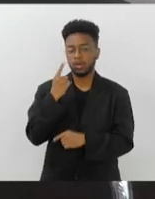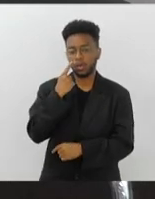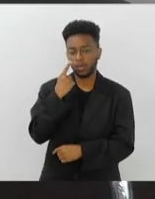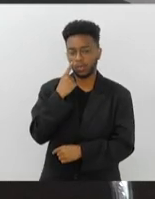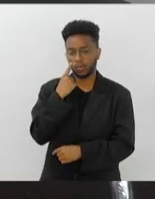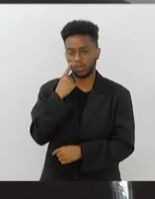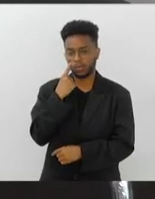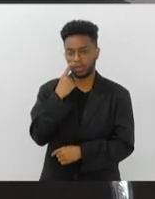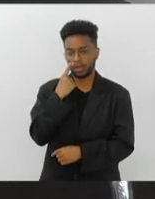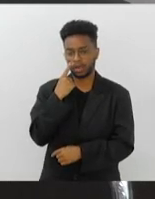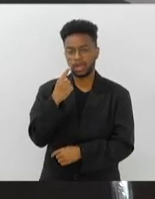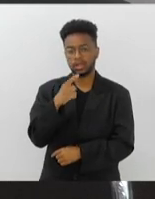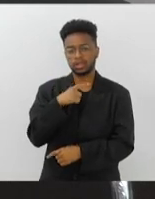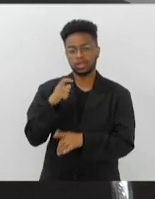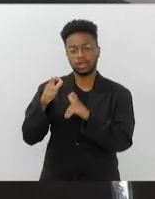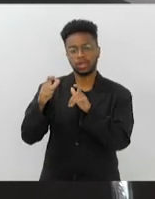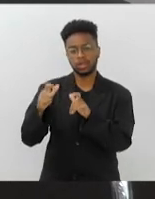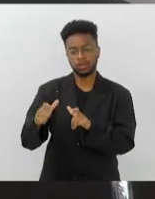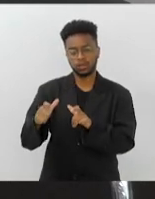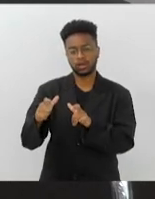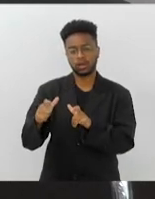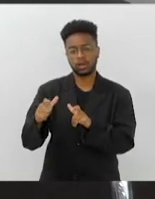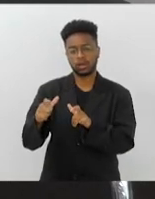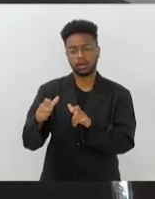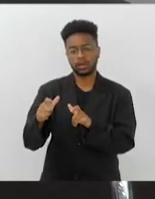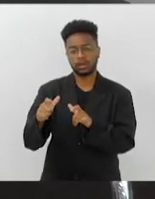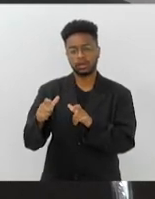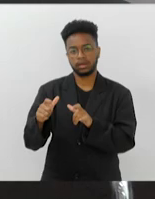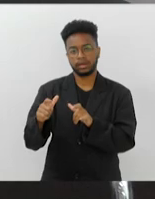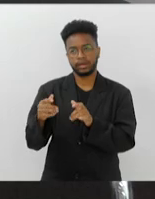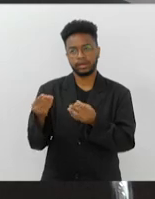um observatório não é um ente